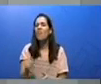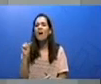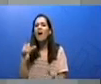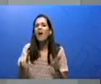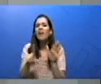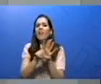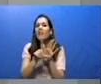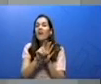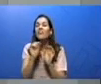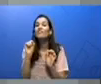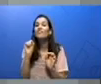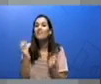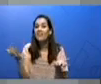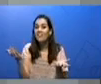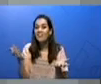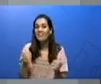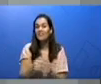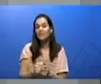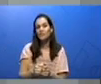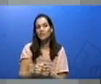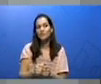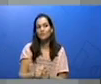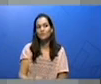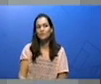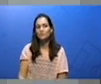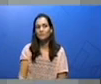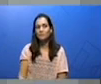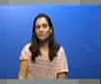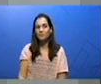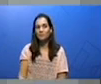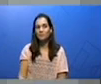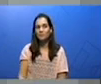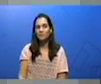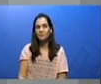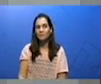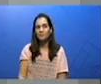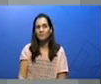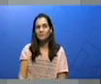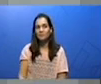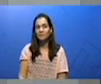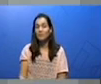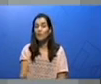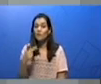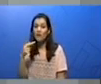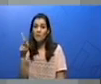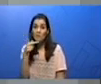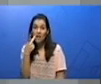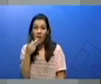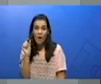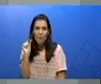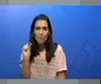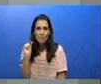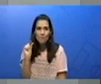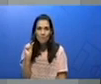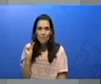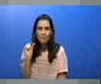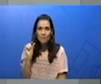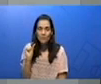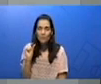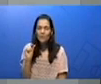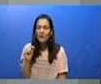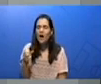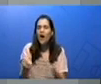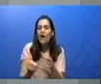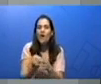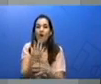inclui a lei de Lavoisier e a lei de Prost. Mas antes vamos falar um pouco sobre as raízes históricas da origem